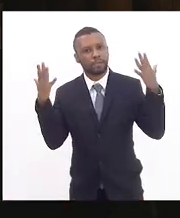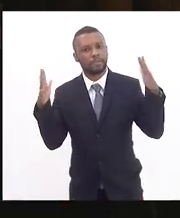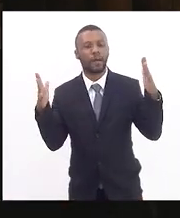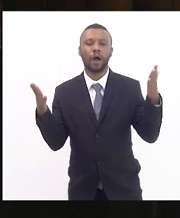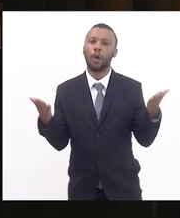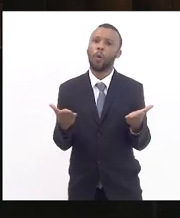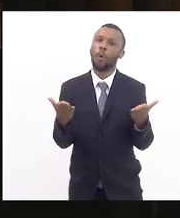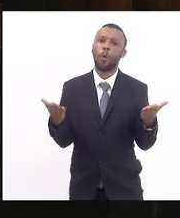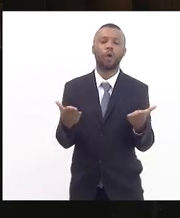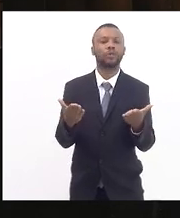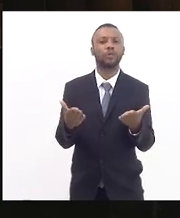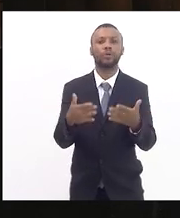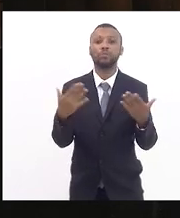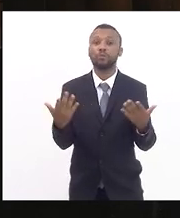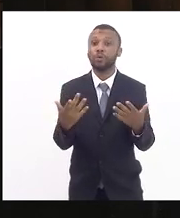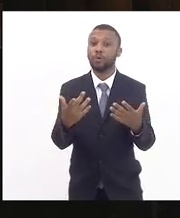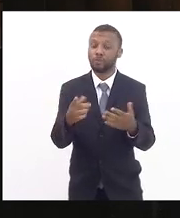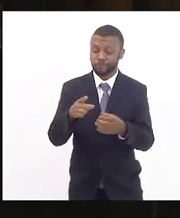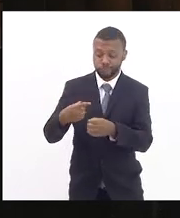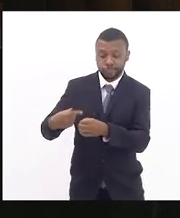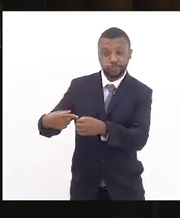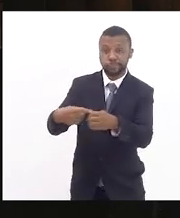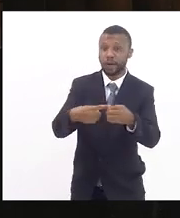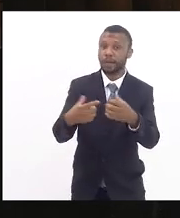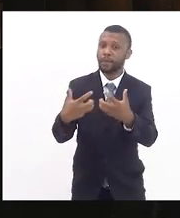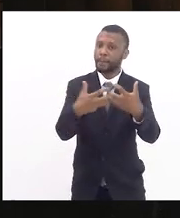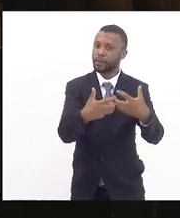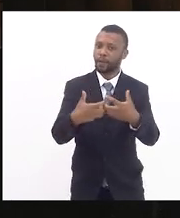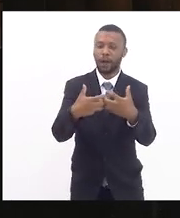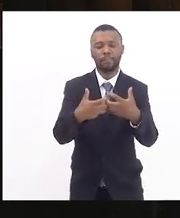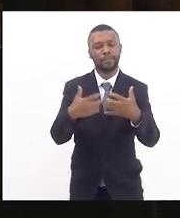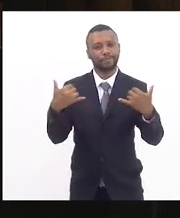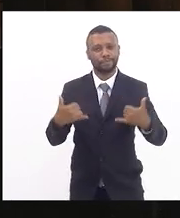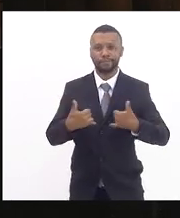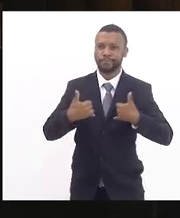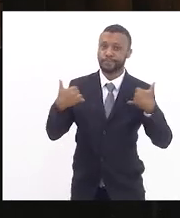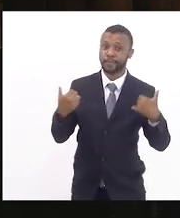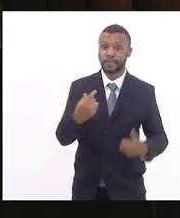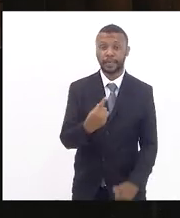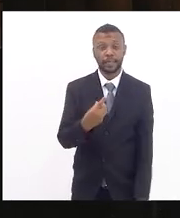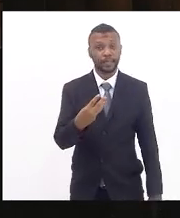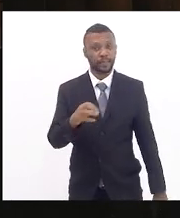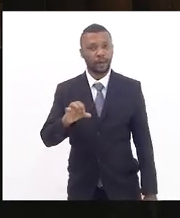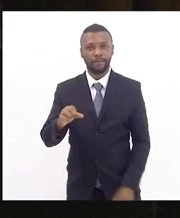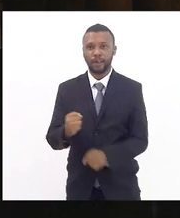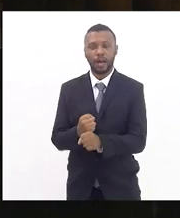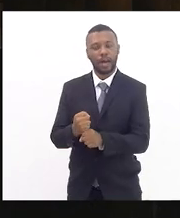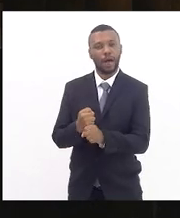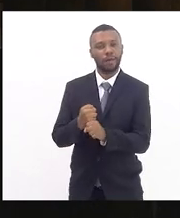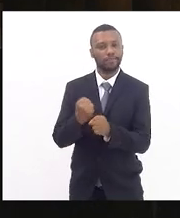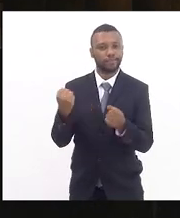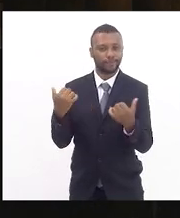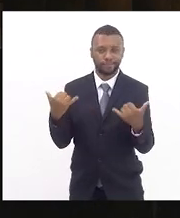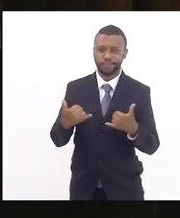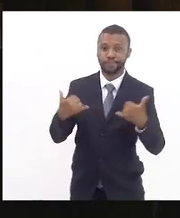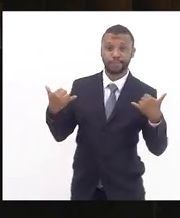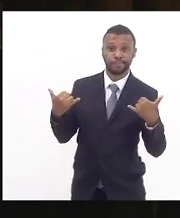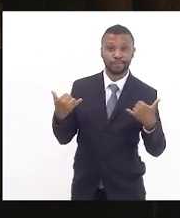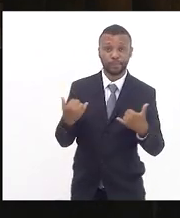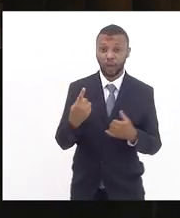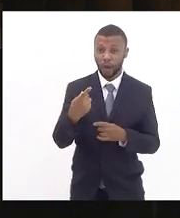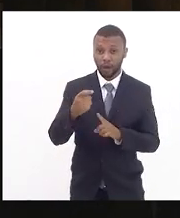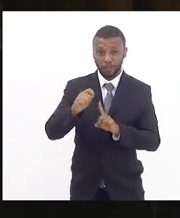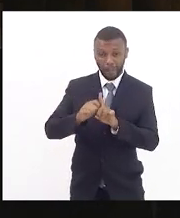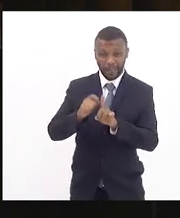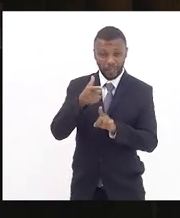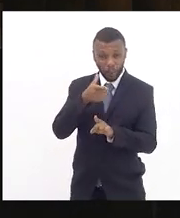cidade de Petrópolis ela comemora seus 179 anos de sua existência. No dia de ontem se completou um mês com